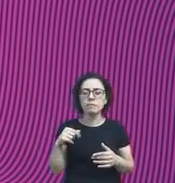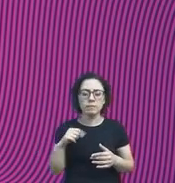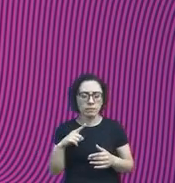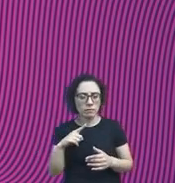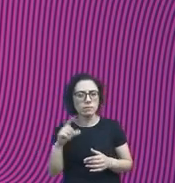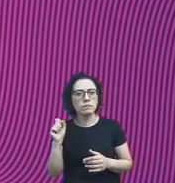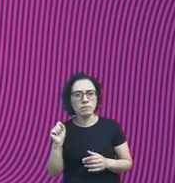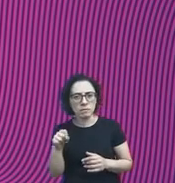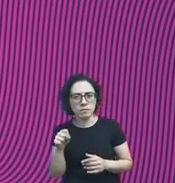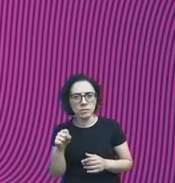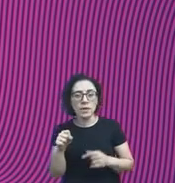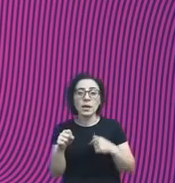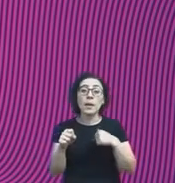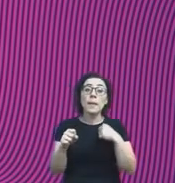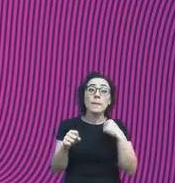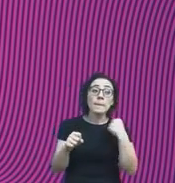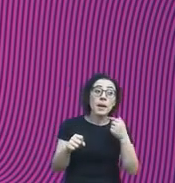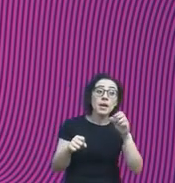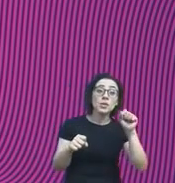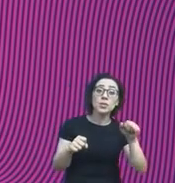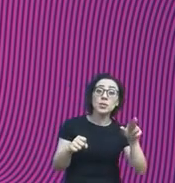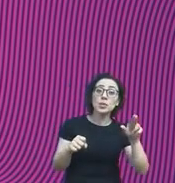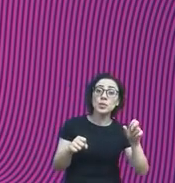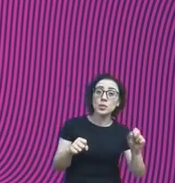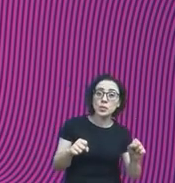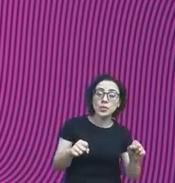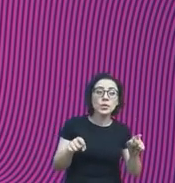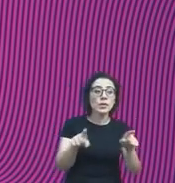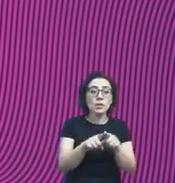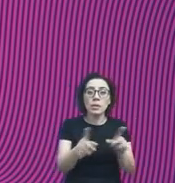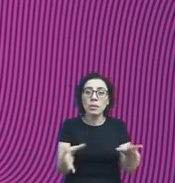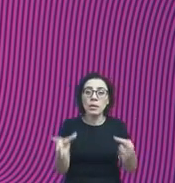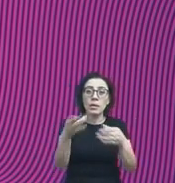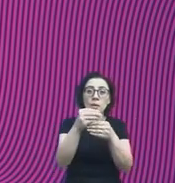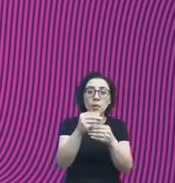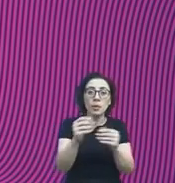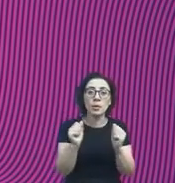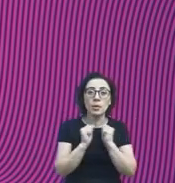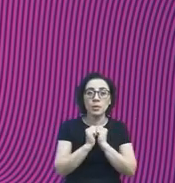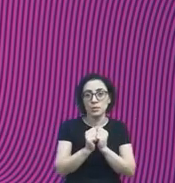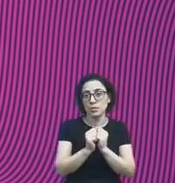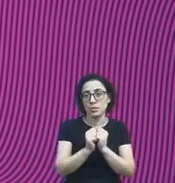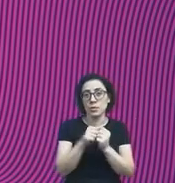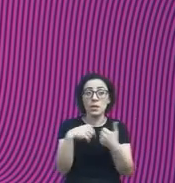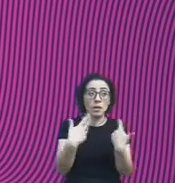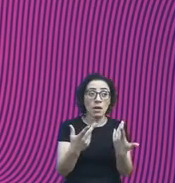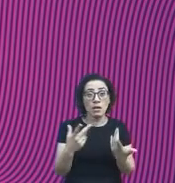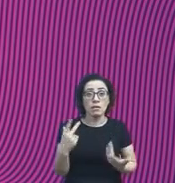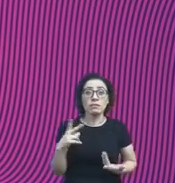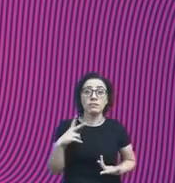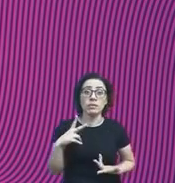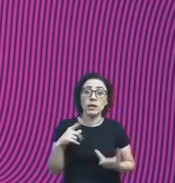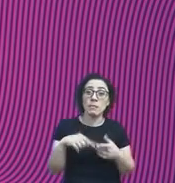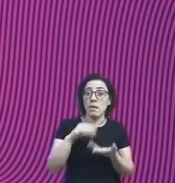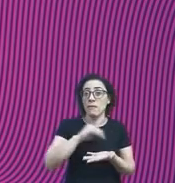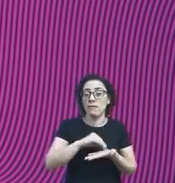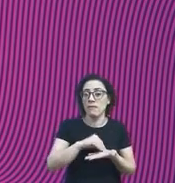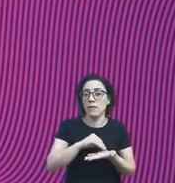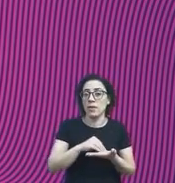serviços, obtém a prestação de serviços e deixa um déficit. Prestadores de